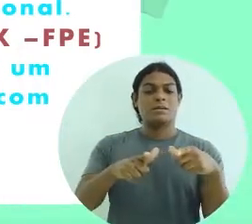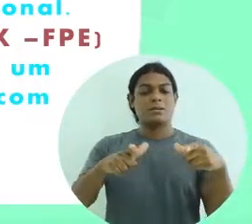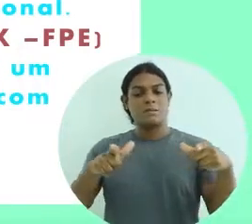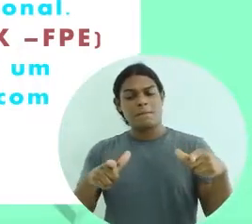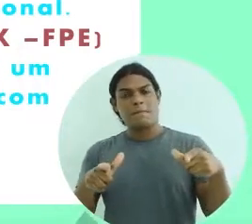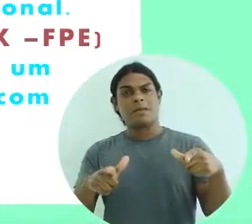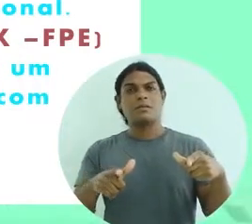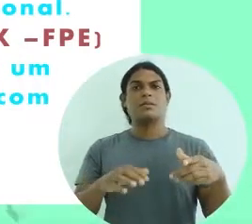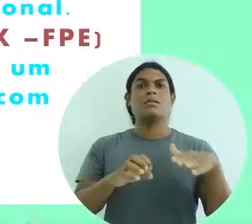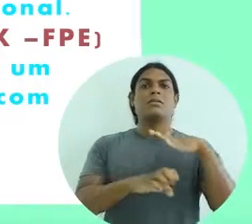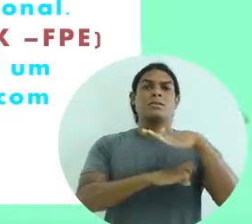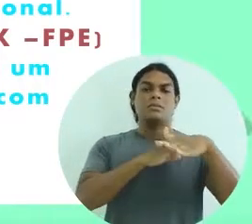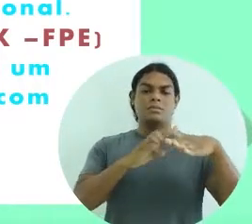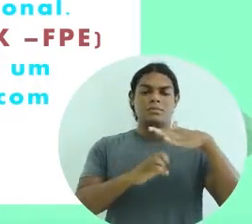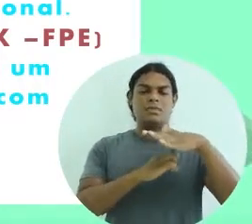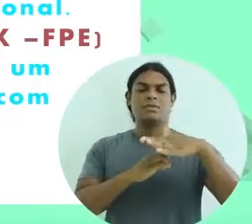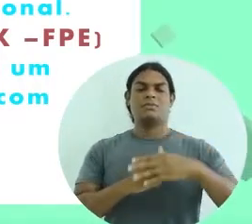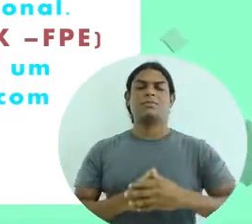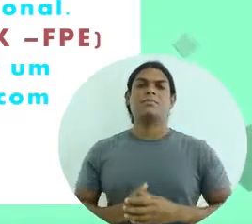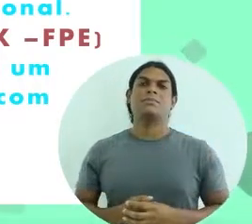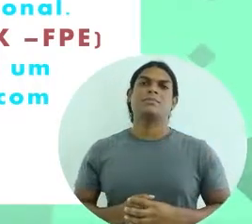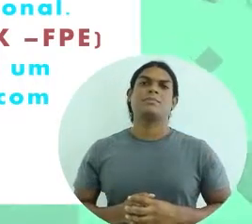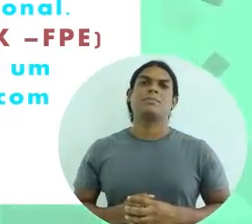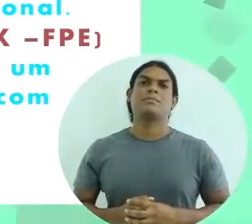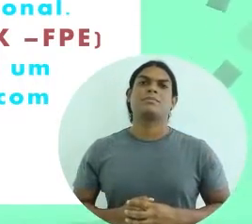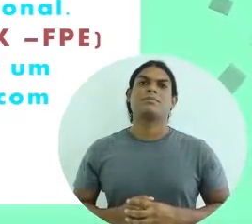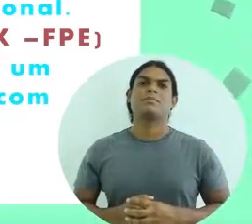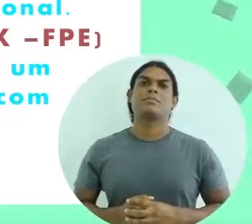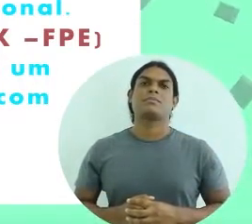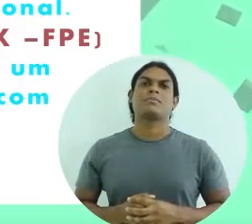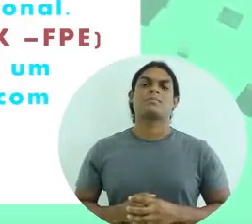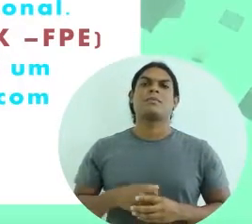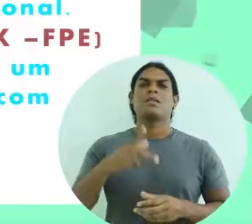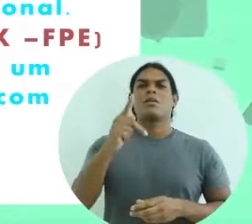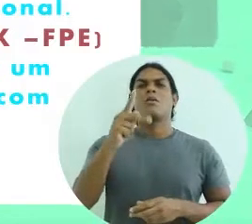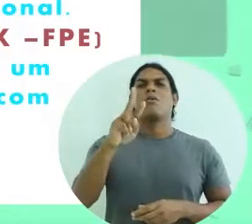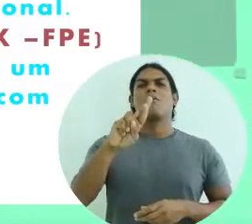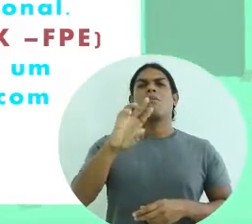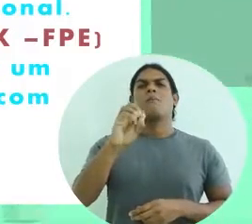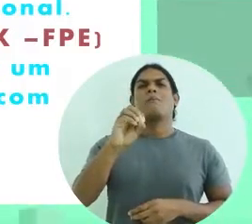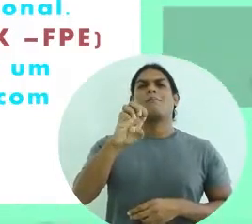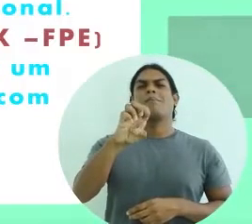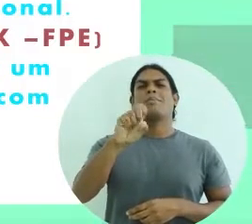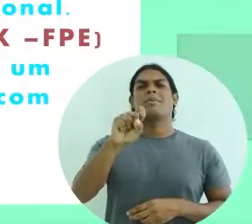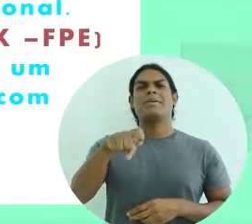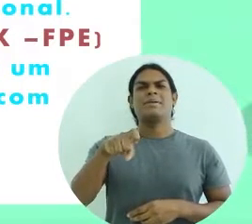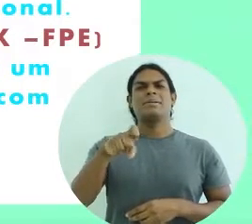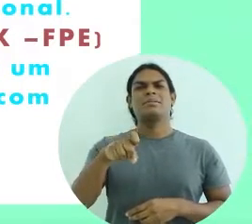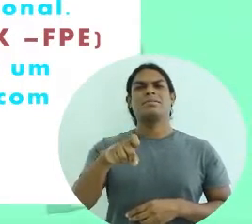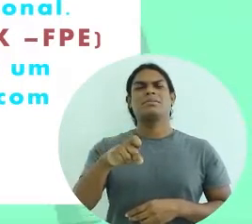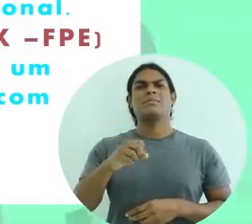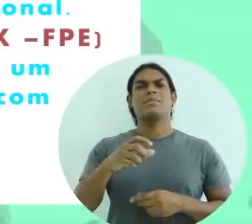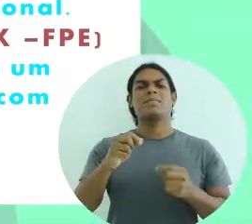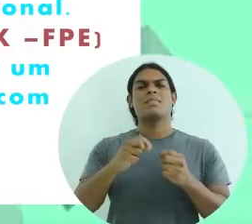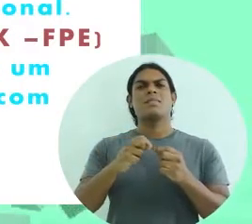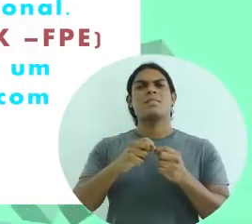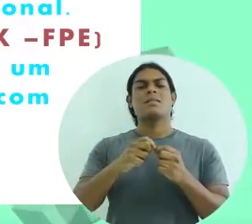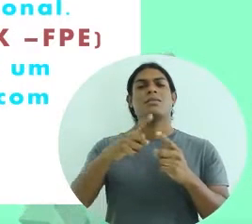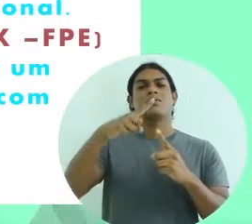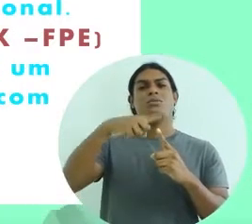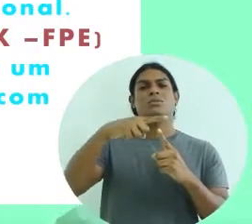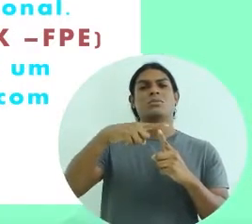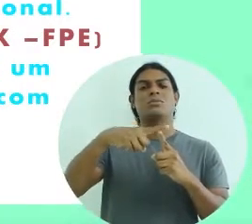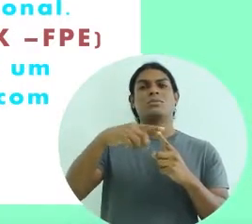em PROEX Financiamento e PROEX Equalização. O PROEX Financiamento, ele tem na fase pós-embarque e na